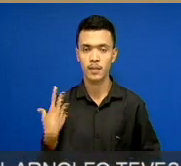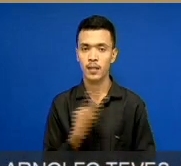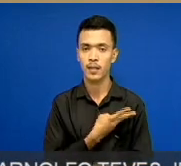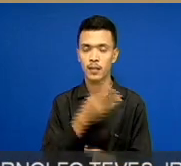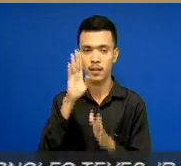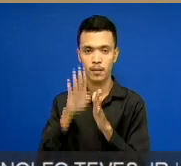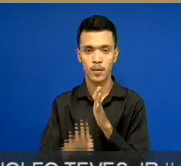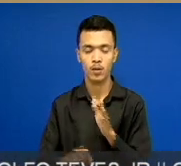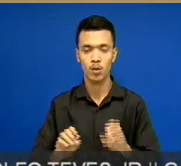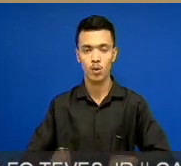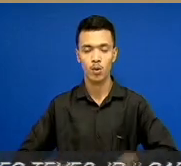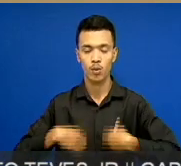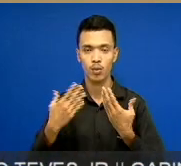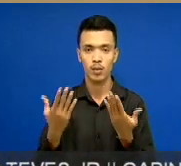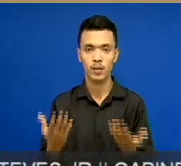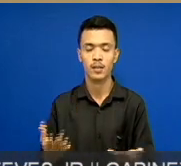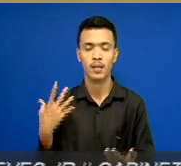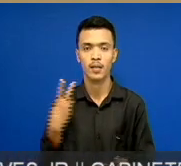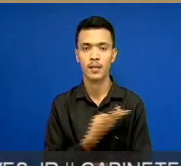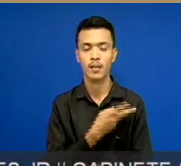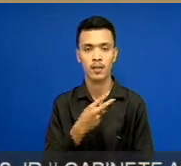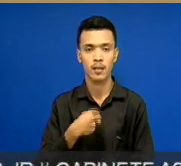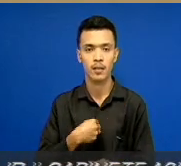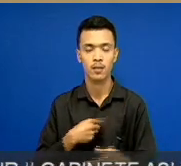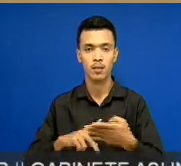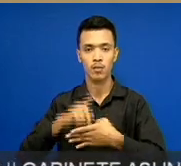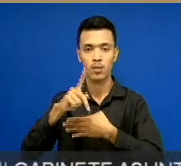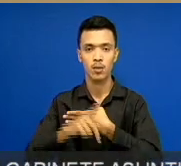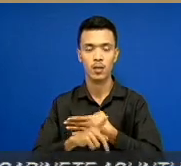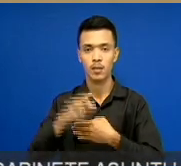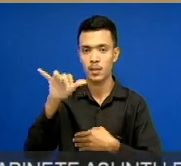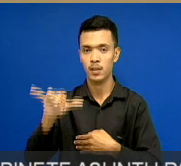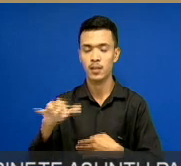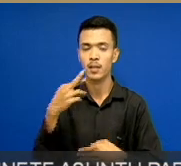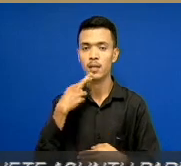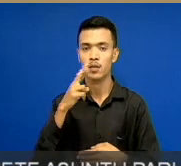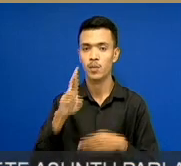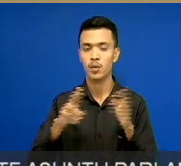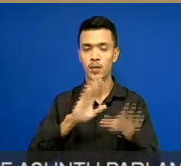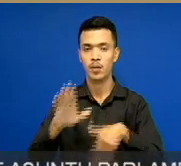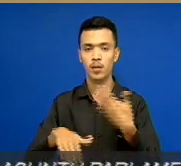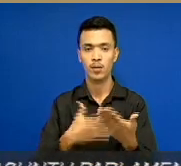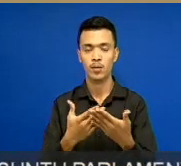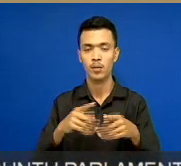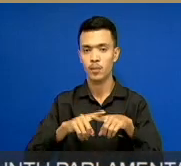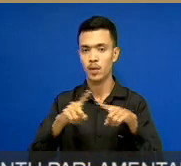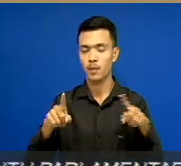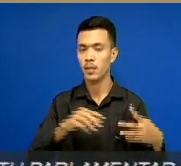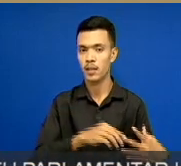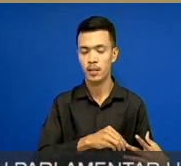makas o insama kala ostet ita nia programa sira respon en geral mai bet tenge spesifiku mos liliu ita